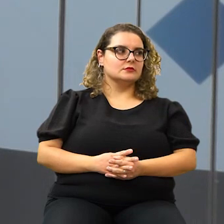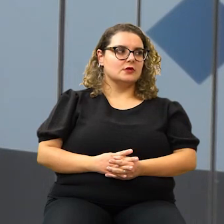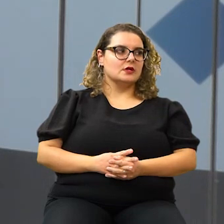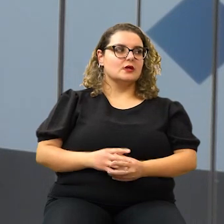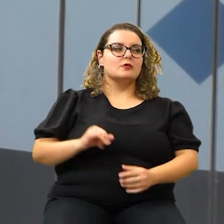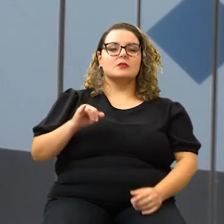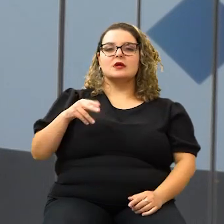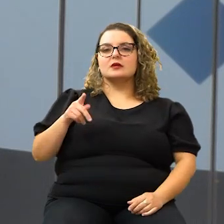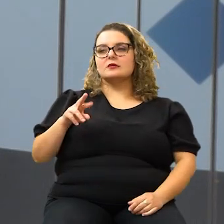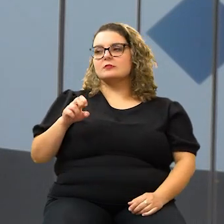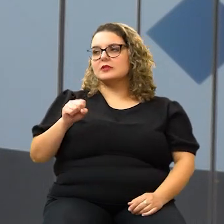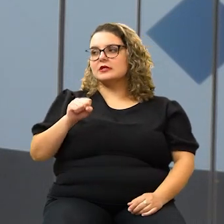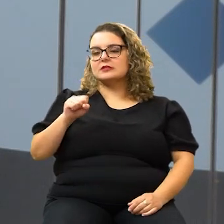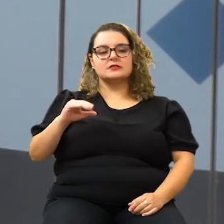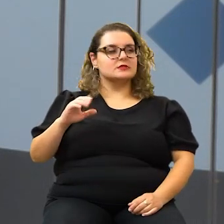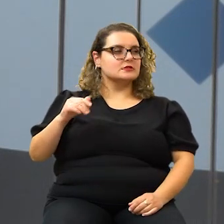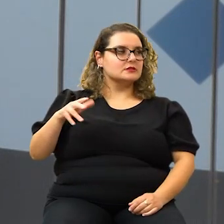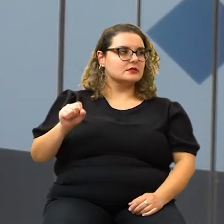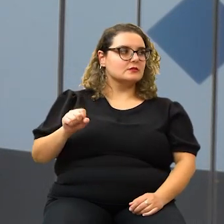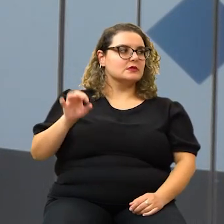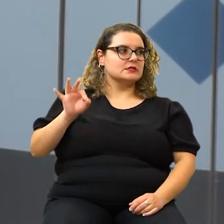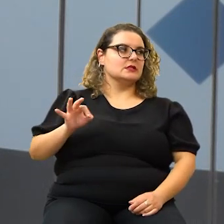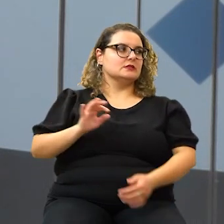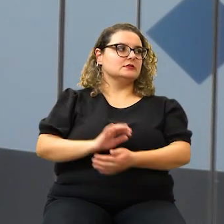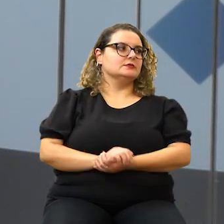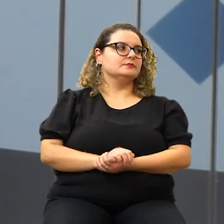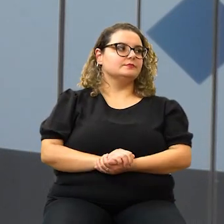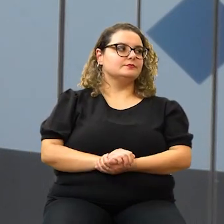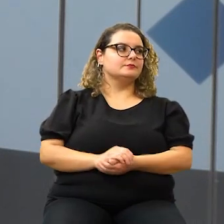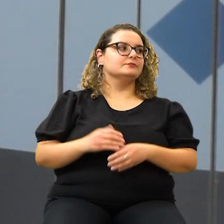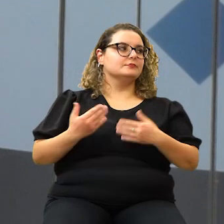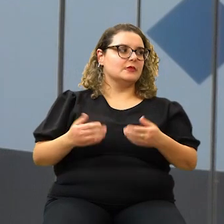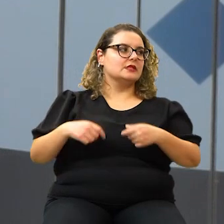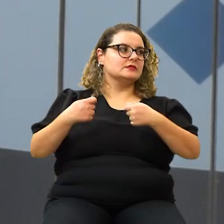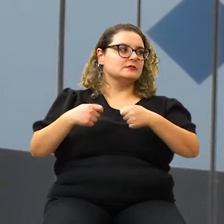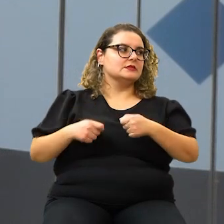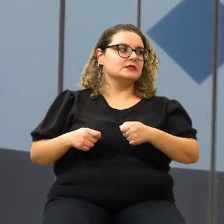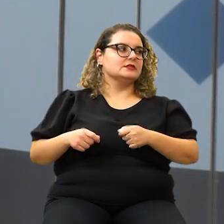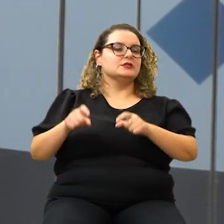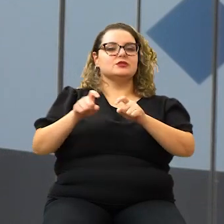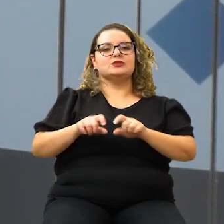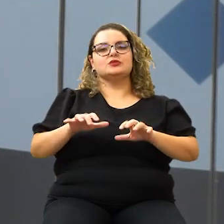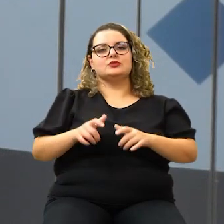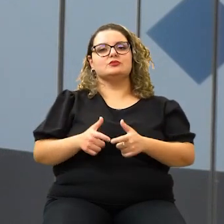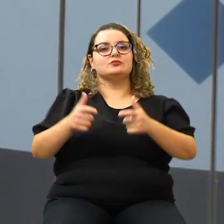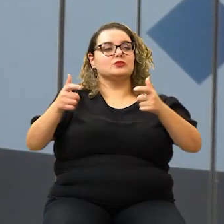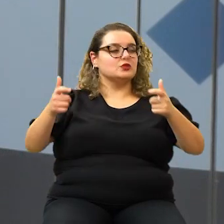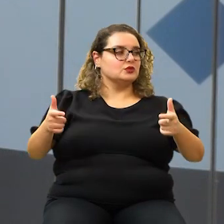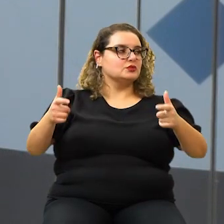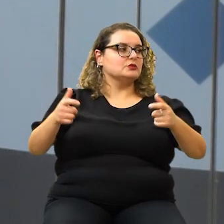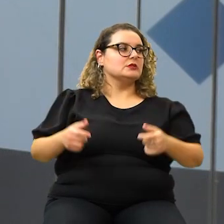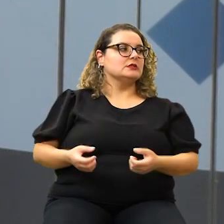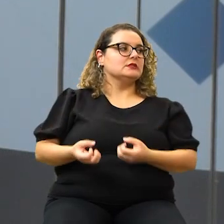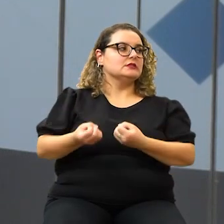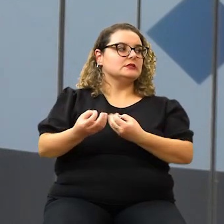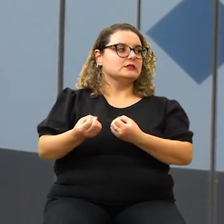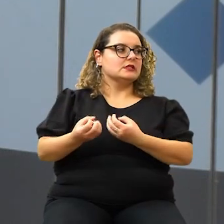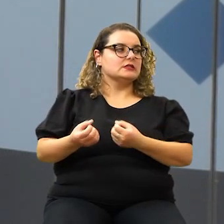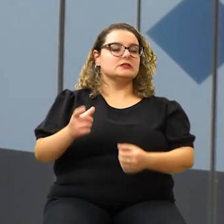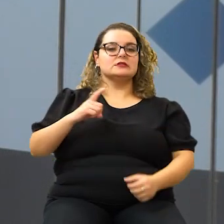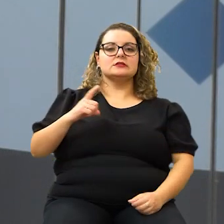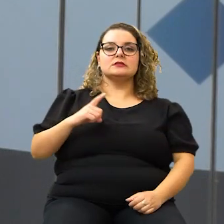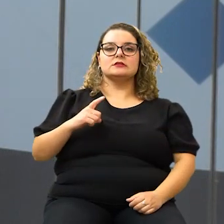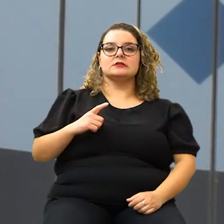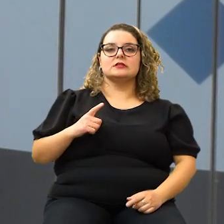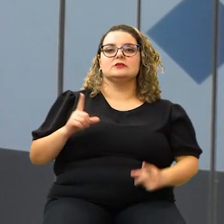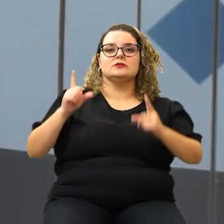imprecisão, exatamente. Mas ela necessita de computadores robustos, de dados, né? A gente tem um desafio muito grande aqui no Brasil,